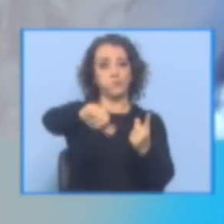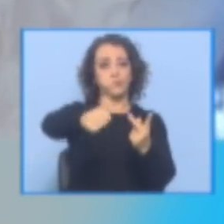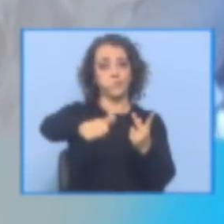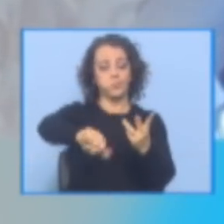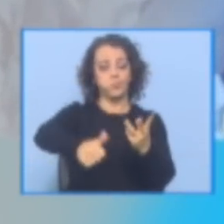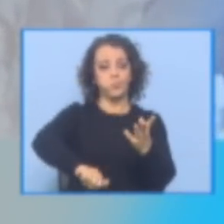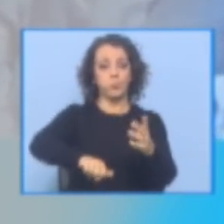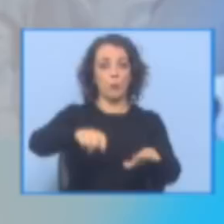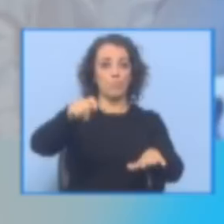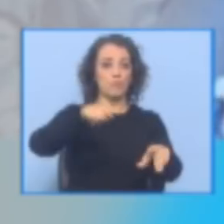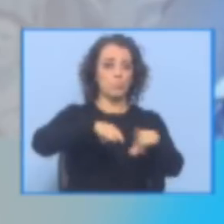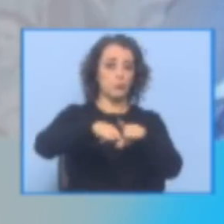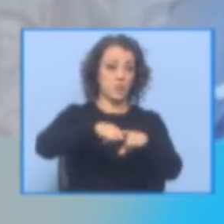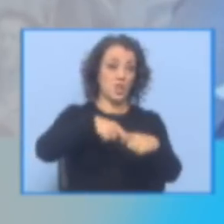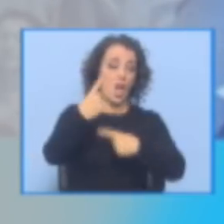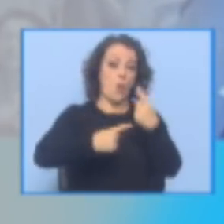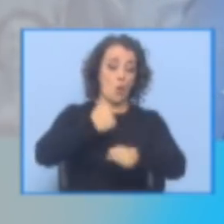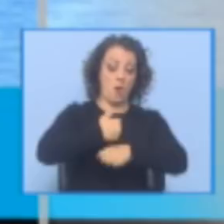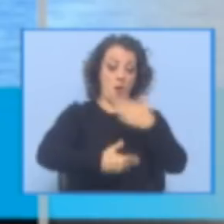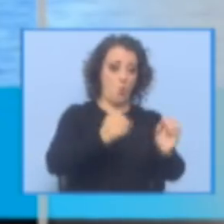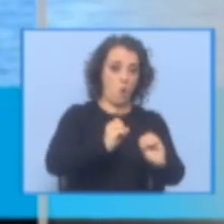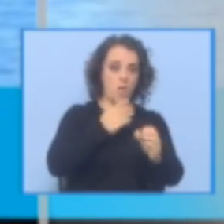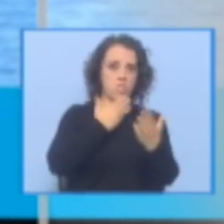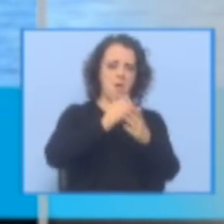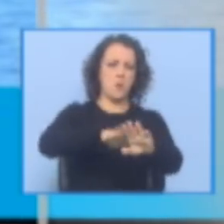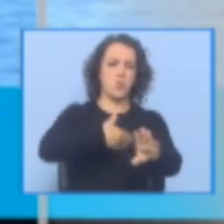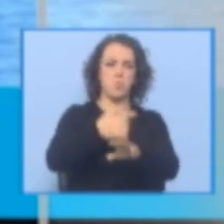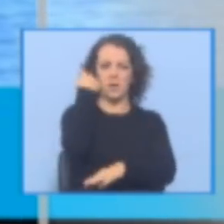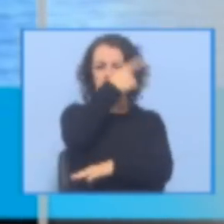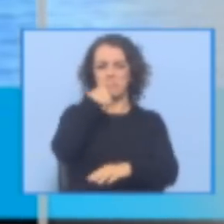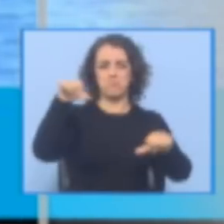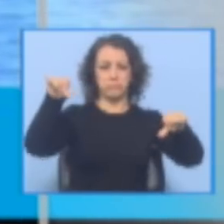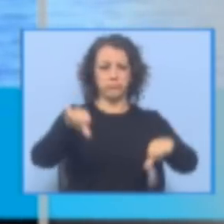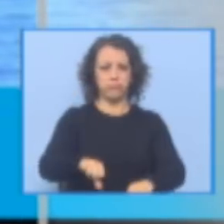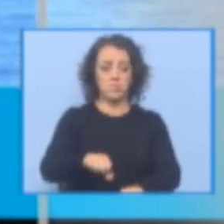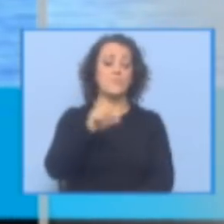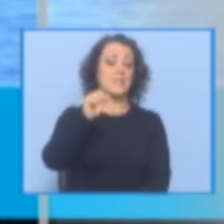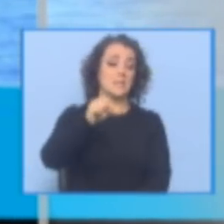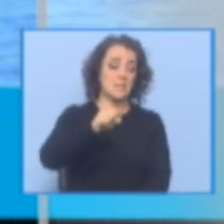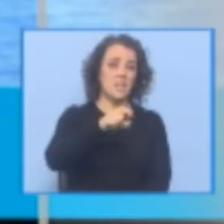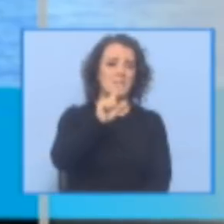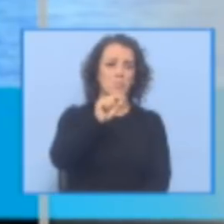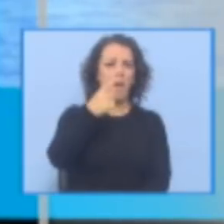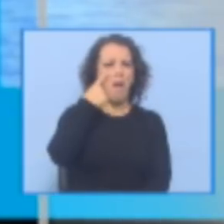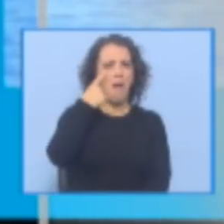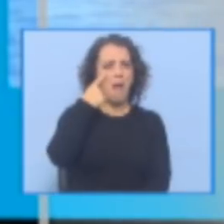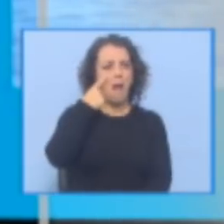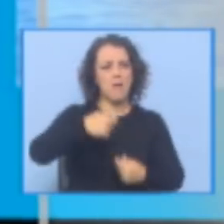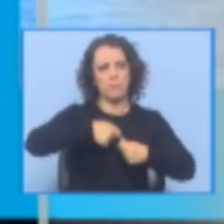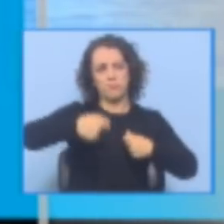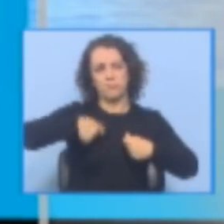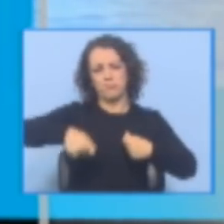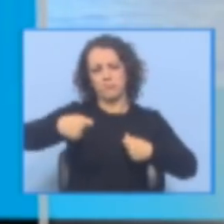não no ativo, que ainda mais ameaçam essa credibilidade. Sim, e que se vão prolongando muito no